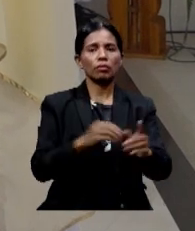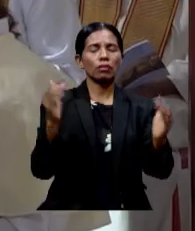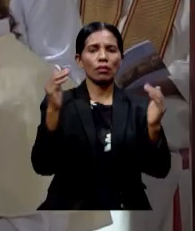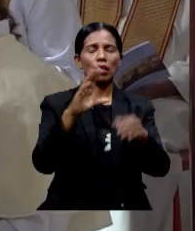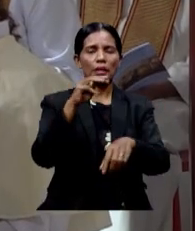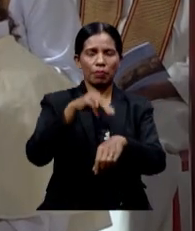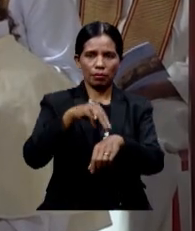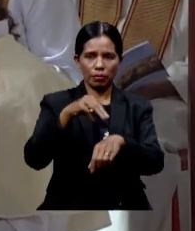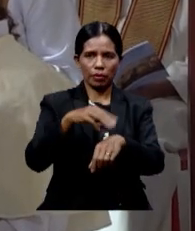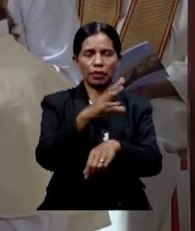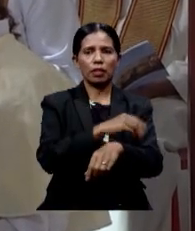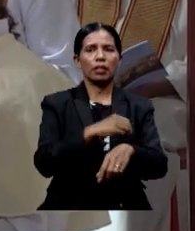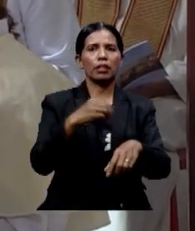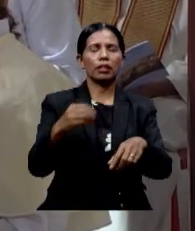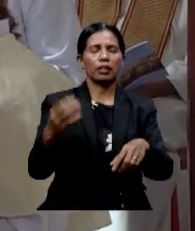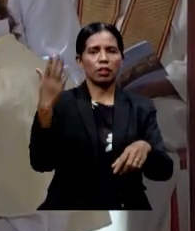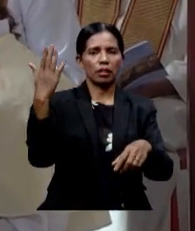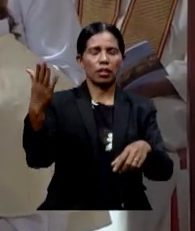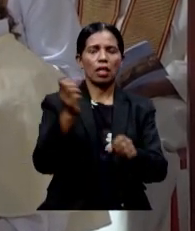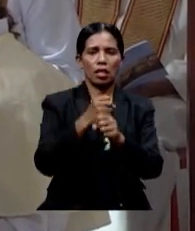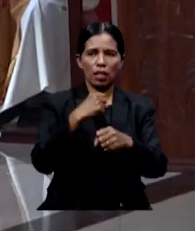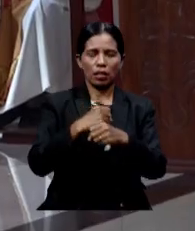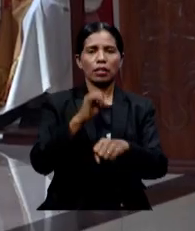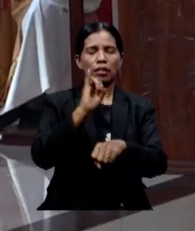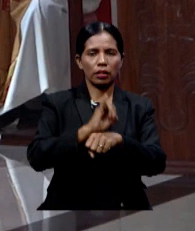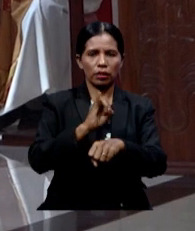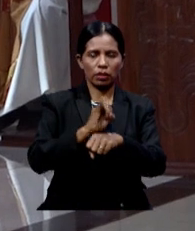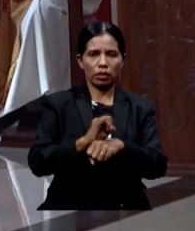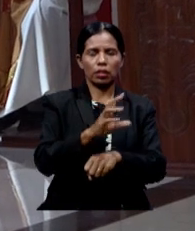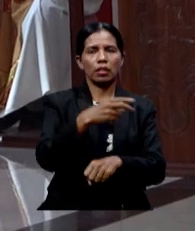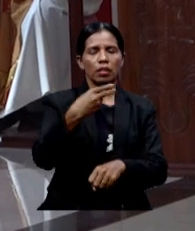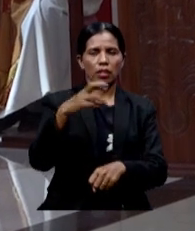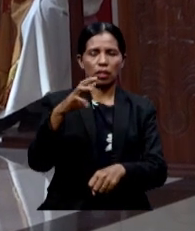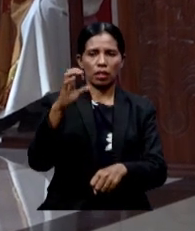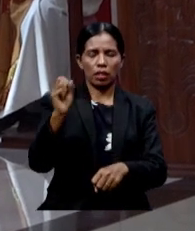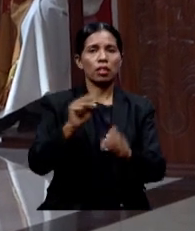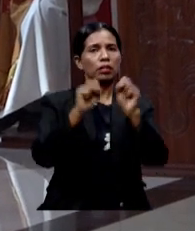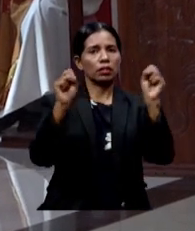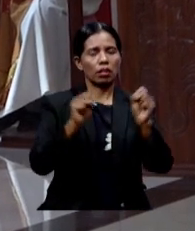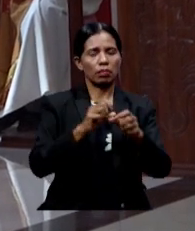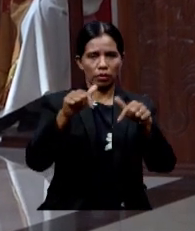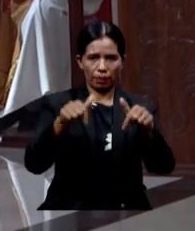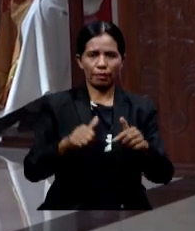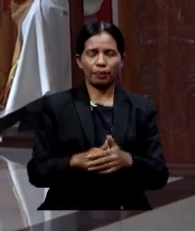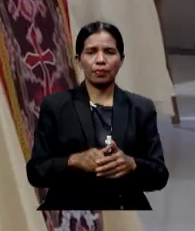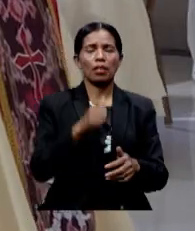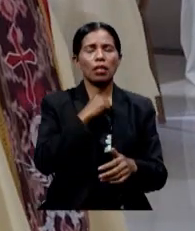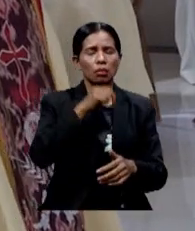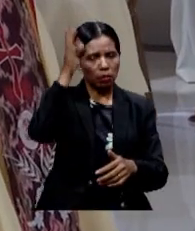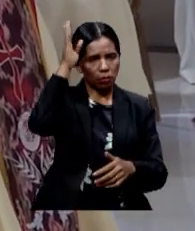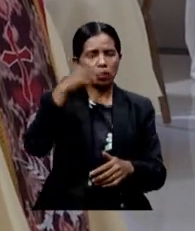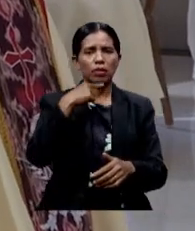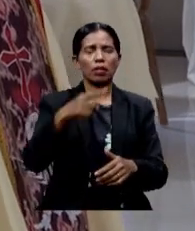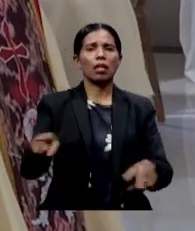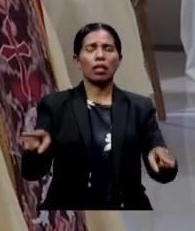missa ordenação sacerdotal, ne behalau e a igreja Santiago Hera, sábado nem. Dom Virgílio Hateten, sai padre